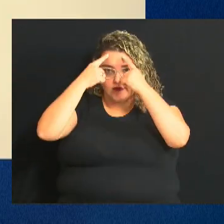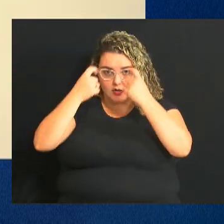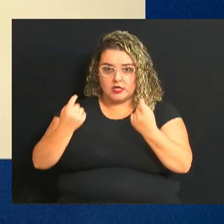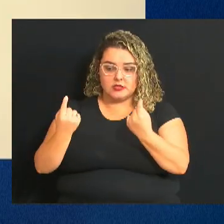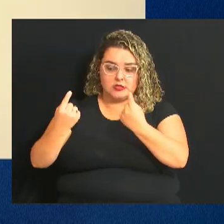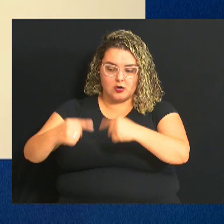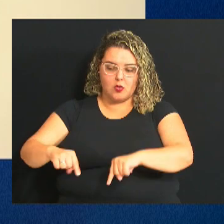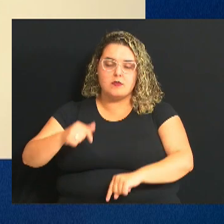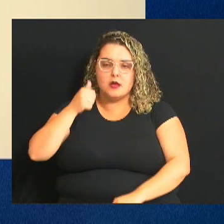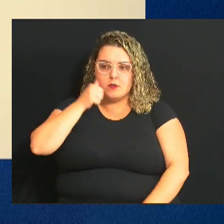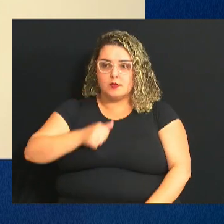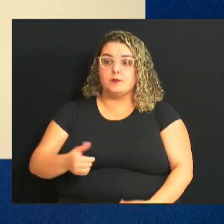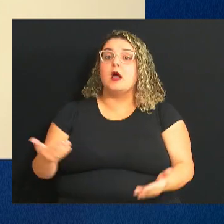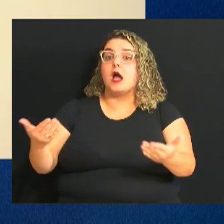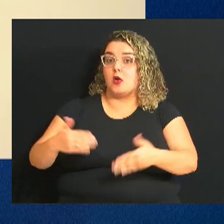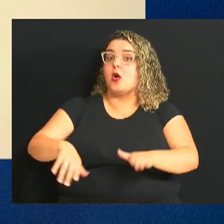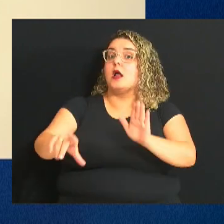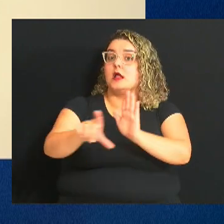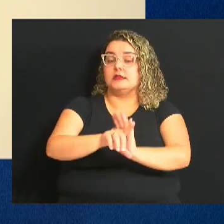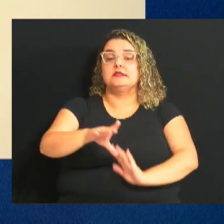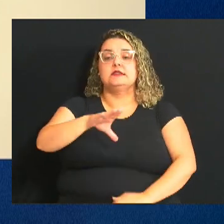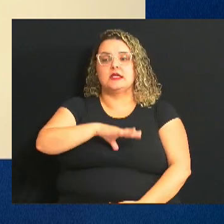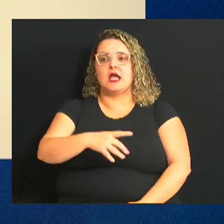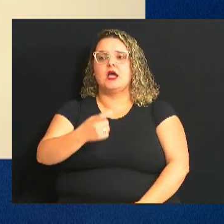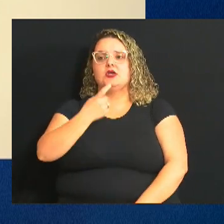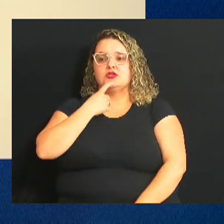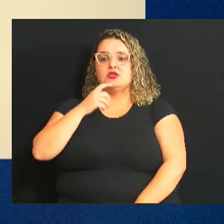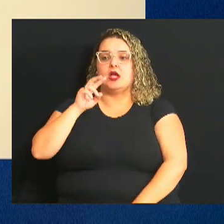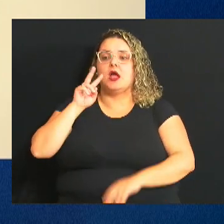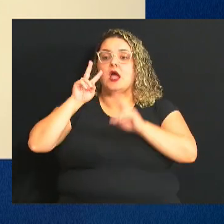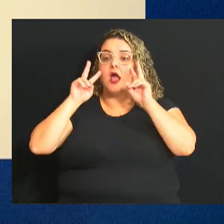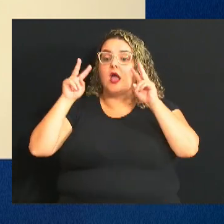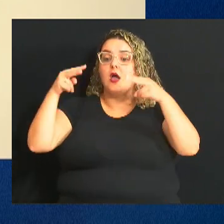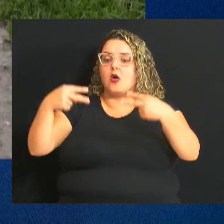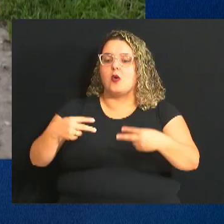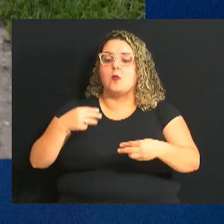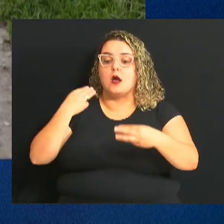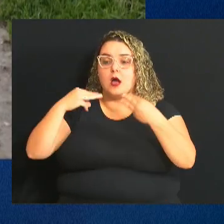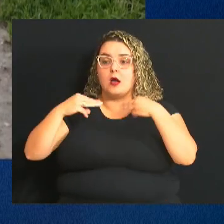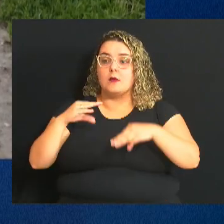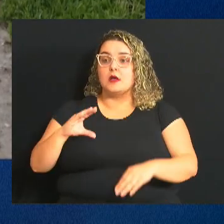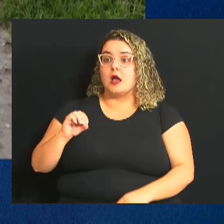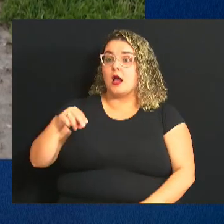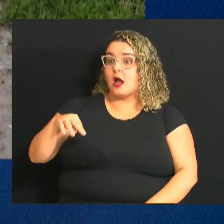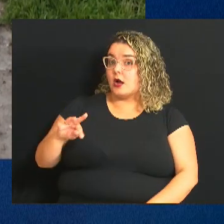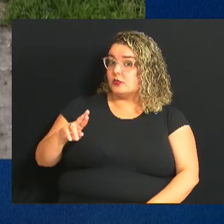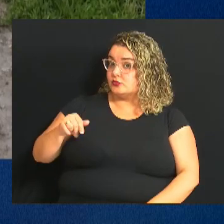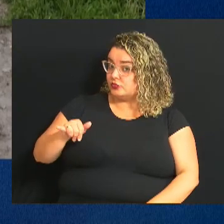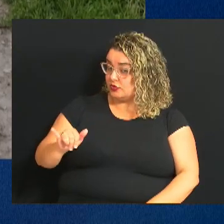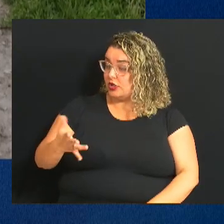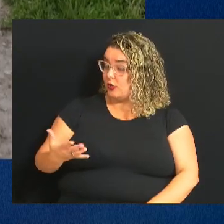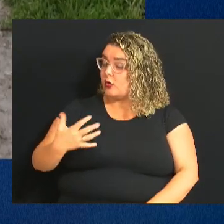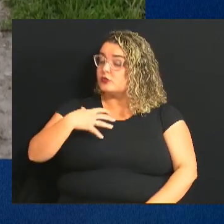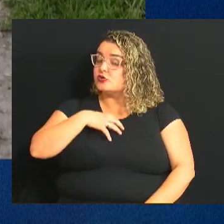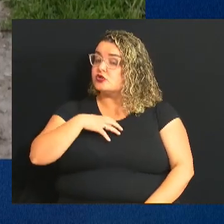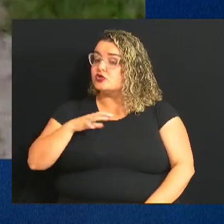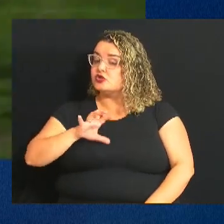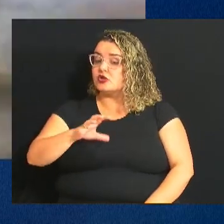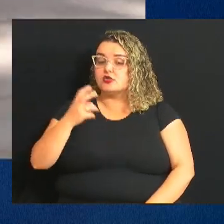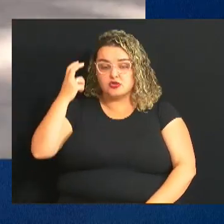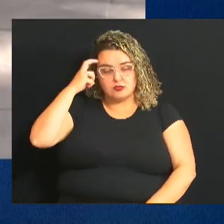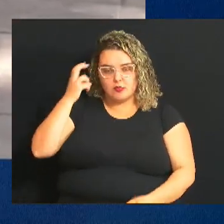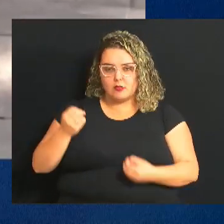Agora é lei. Cidade de Campinas reconhece a música country como manifestação cultural